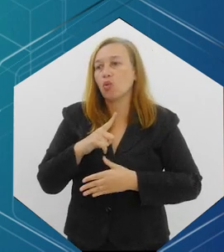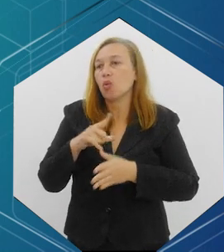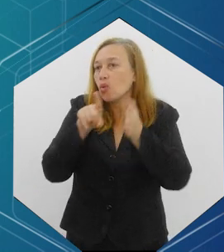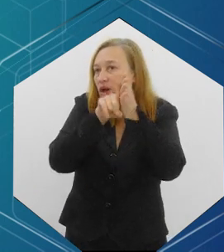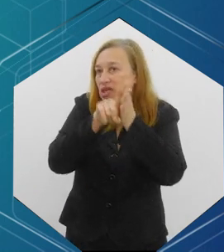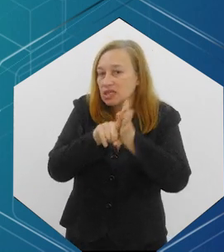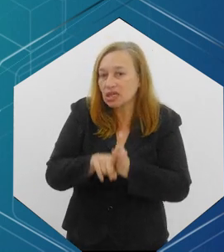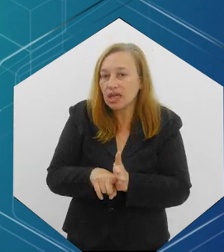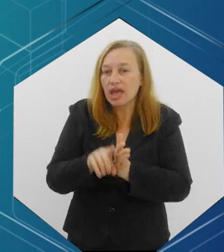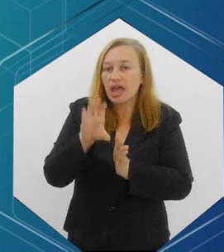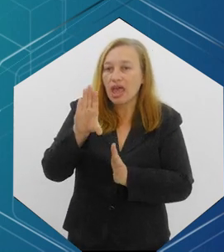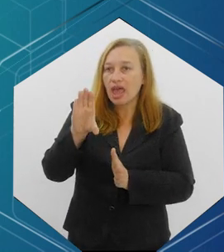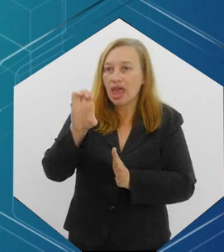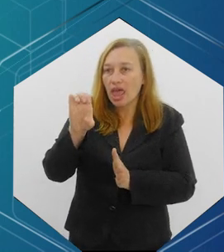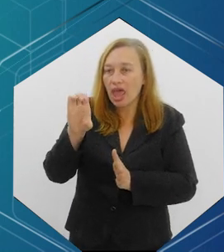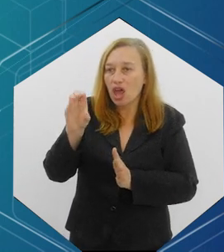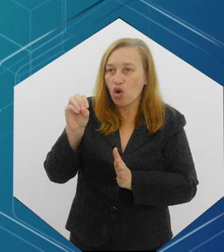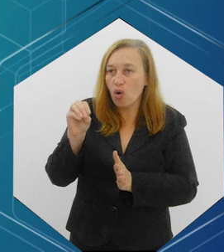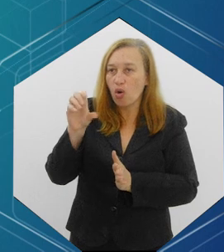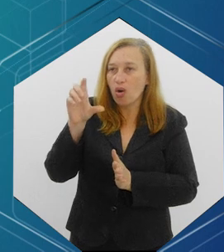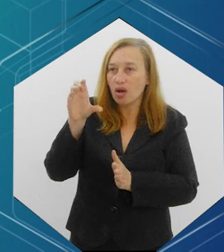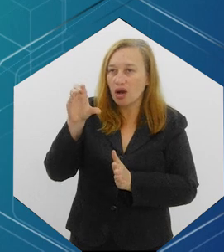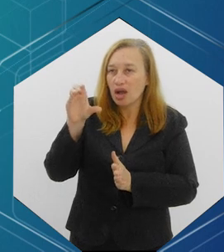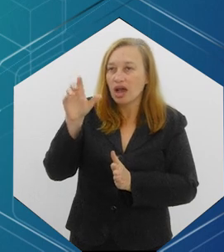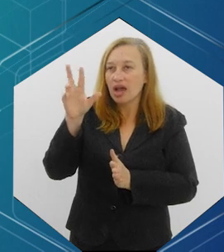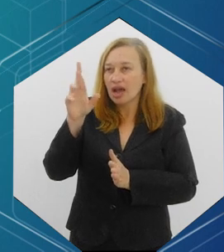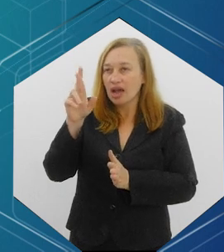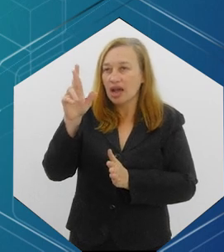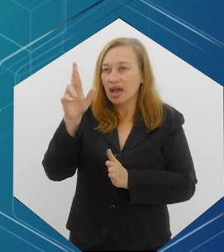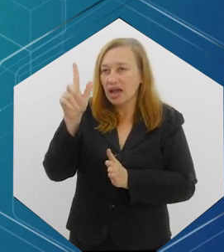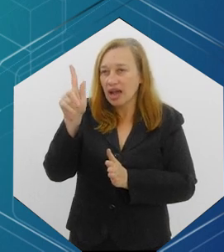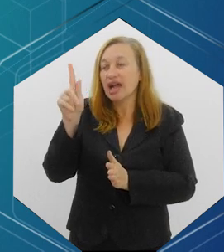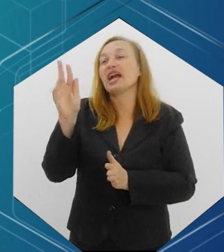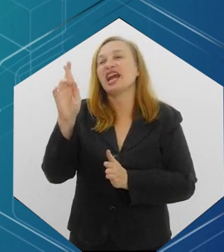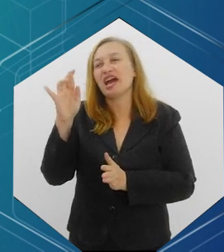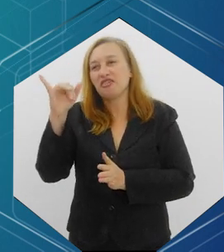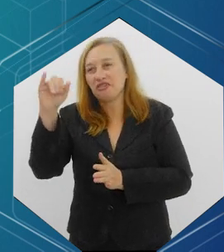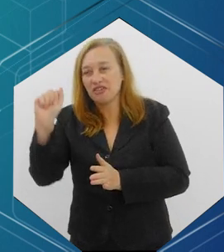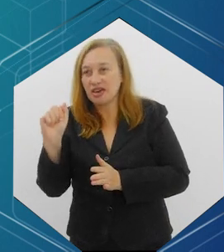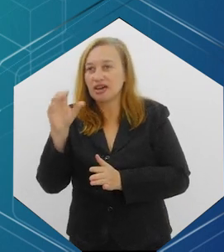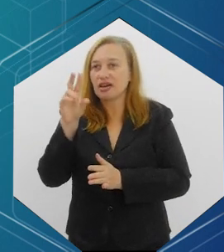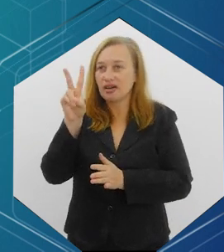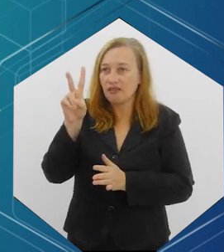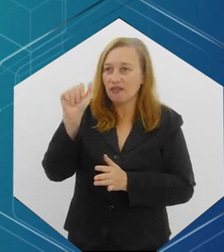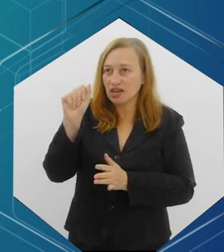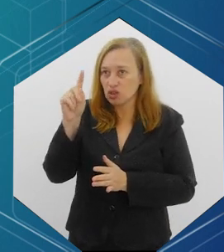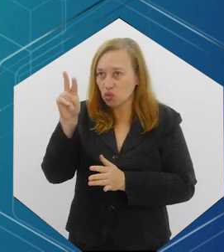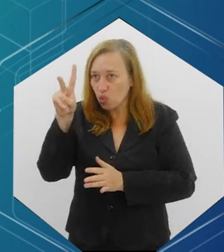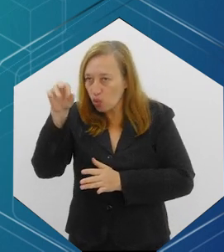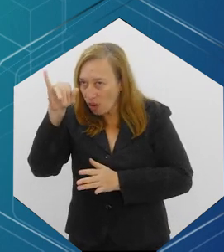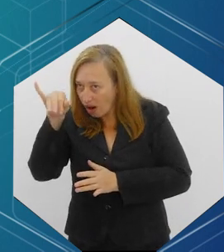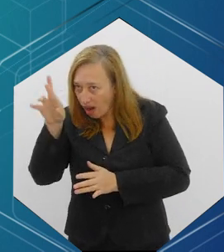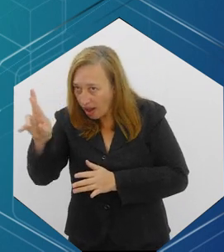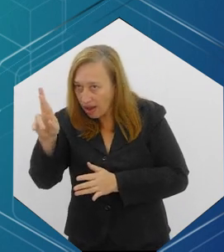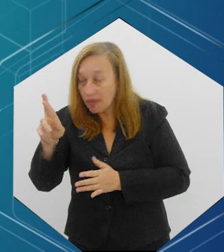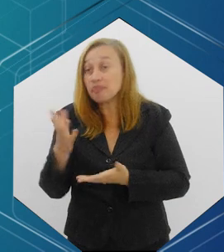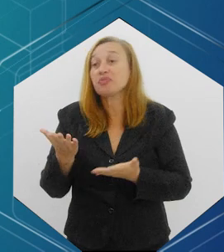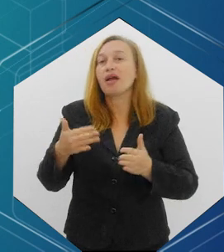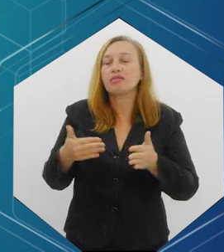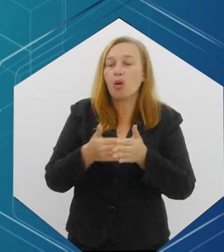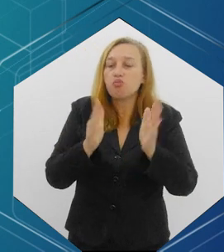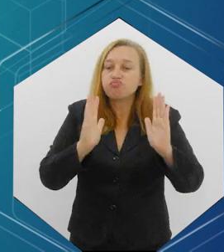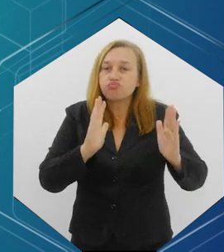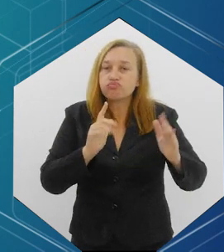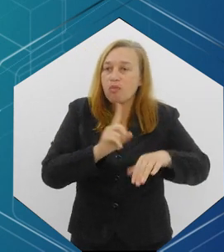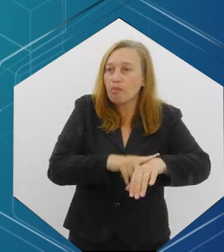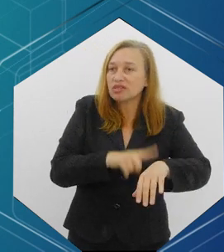um exame que é a ecografia vascular. Ela pode acompanhar a evolução dessa trombose. Tá? Até o